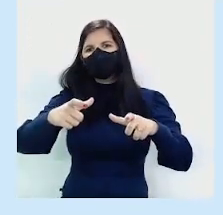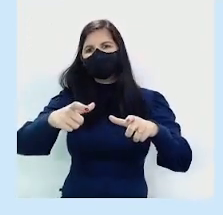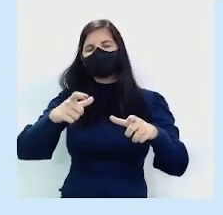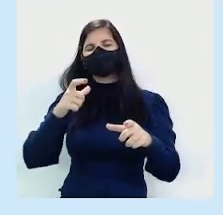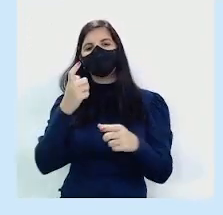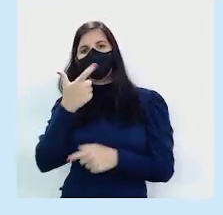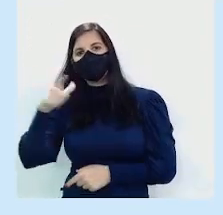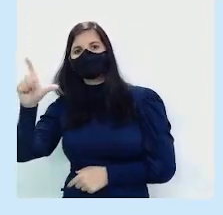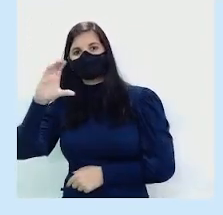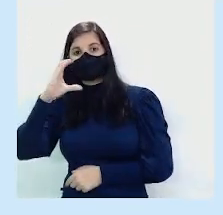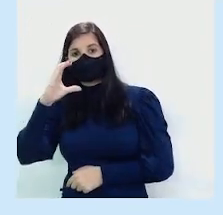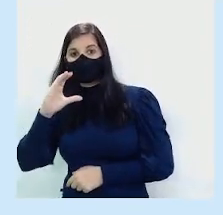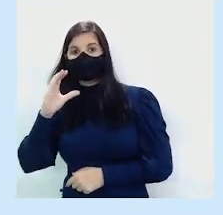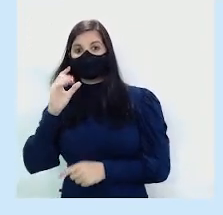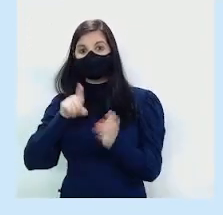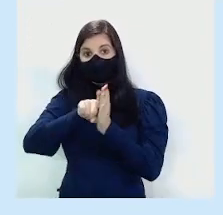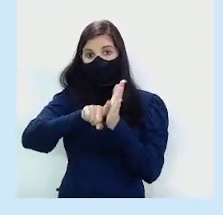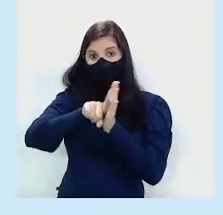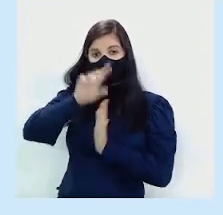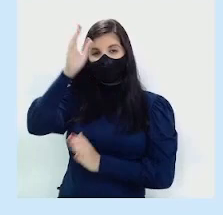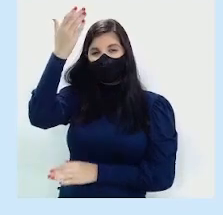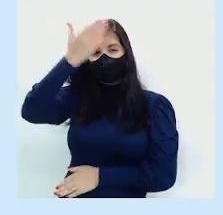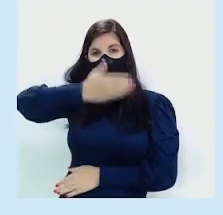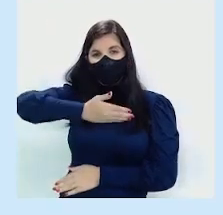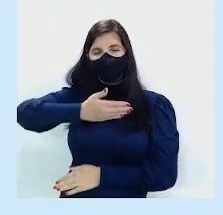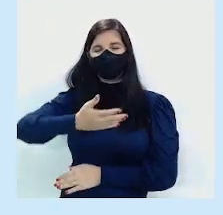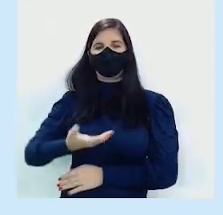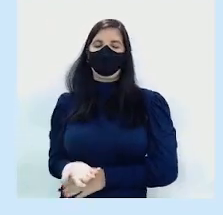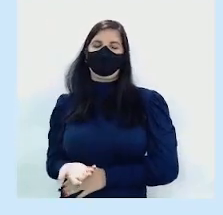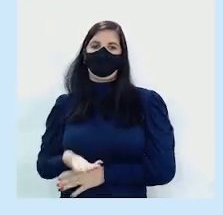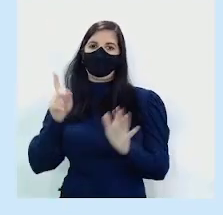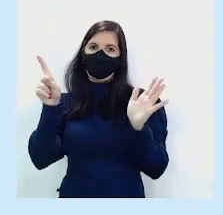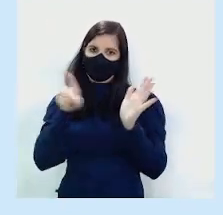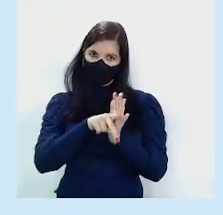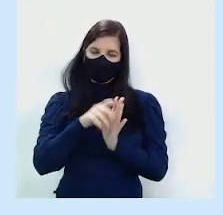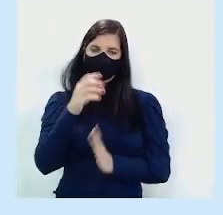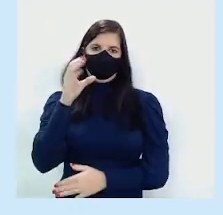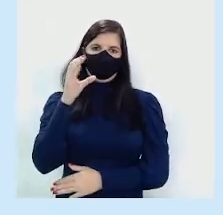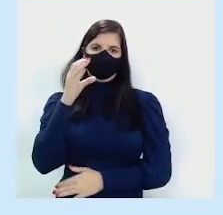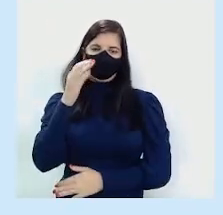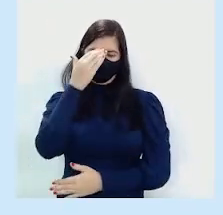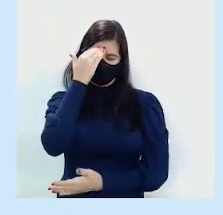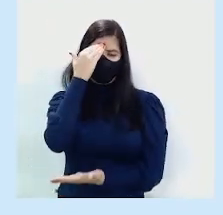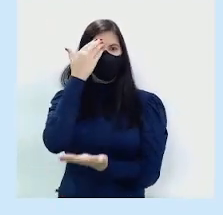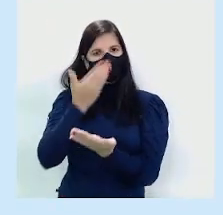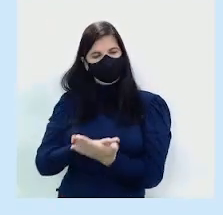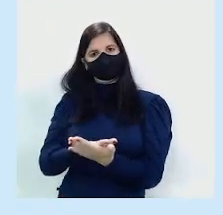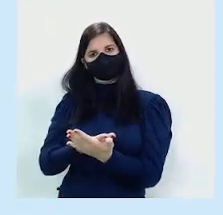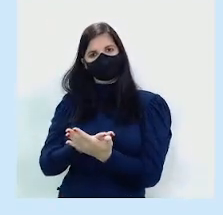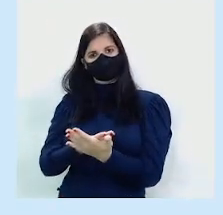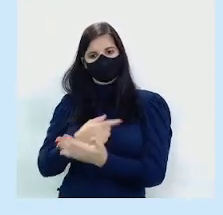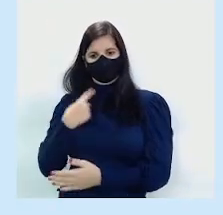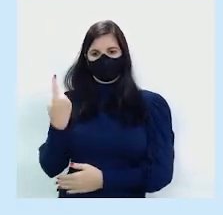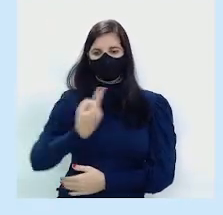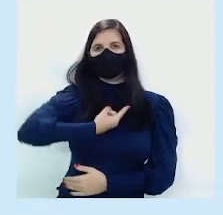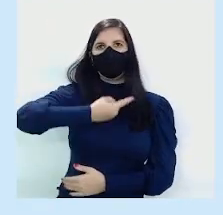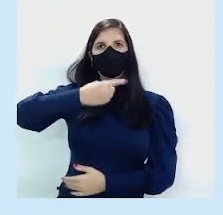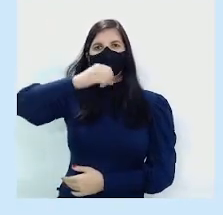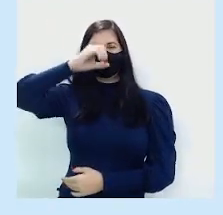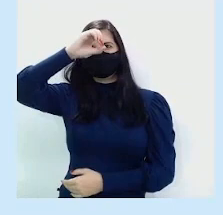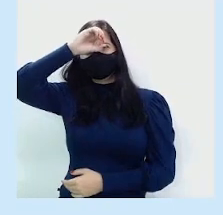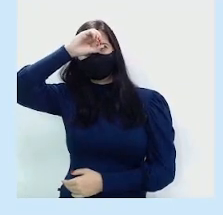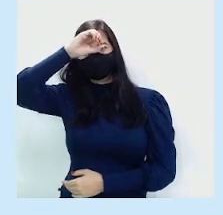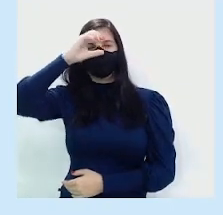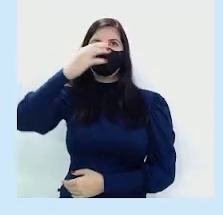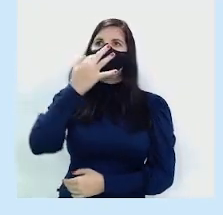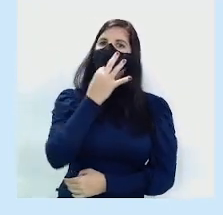o embasamento da pesquisa, da própria ciência, para que quando nós que somos leigos no